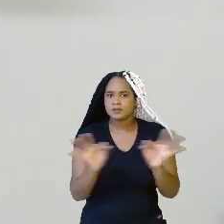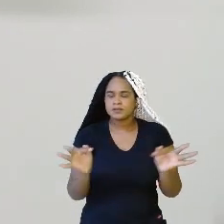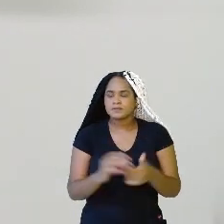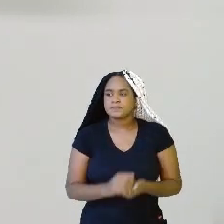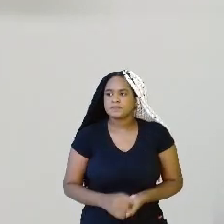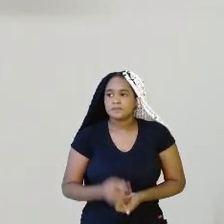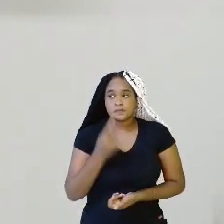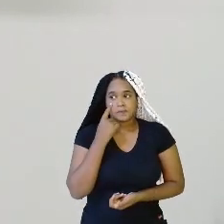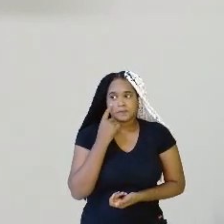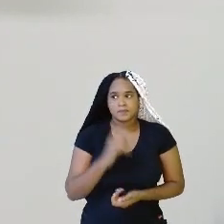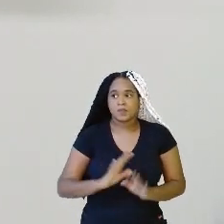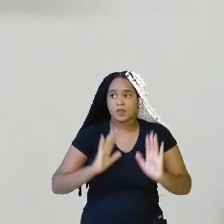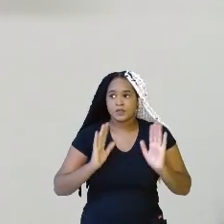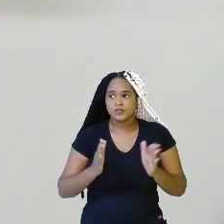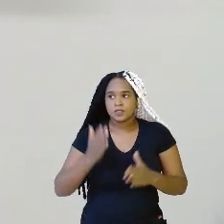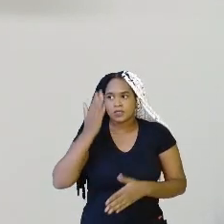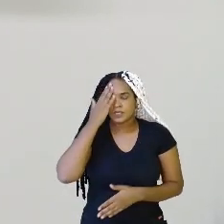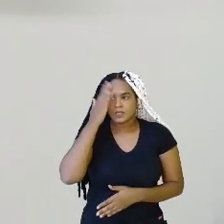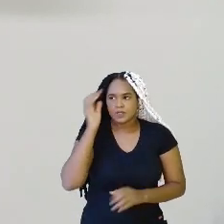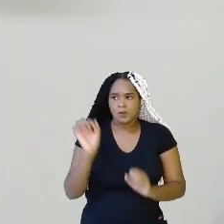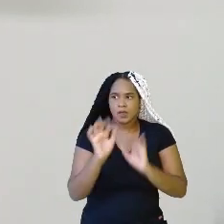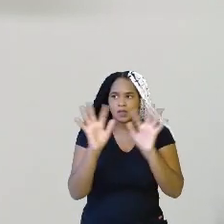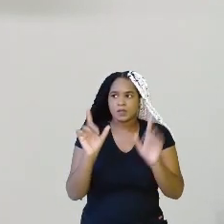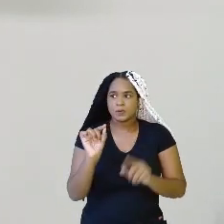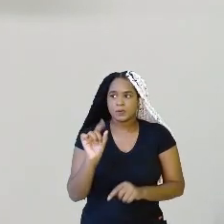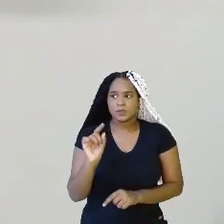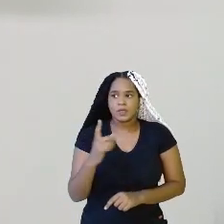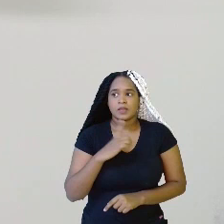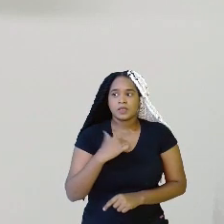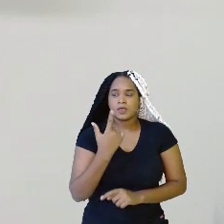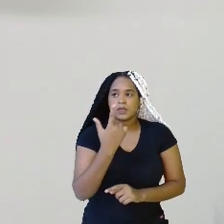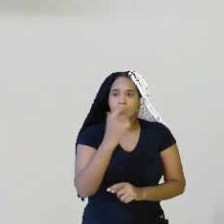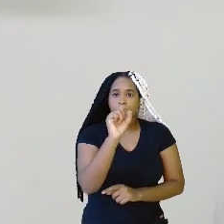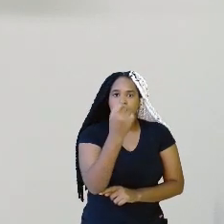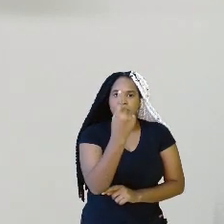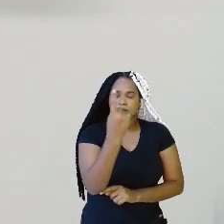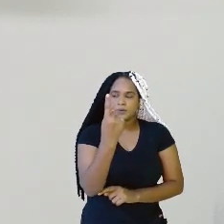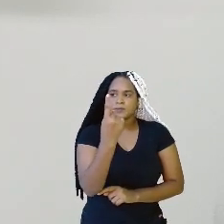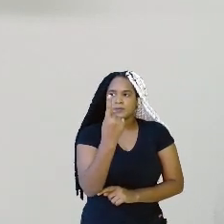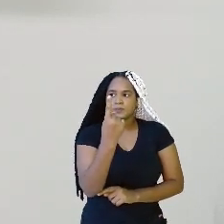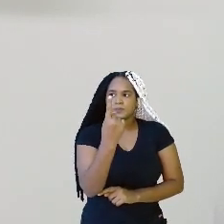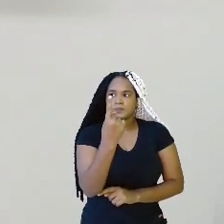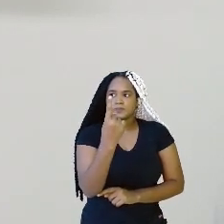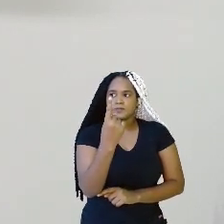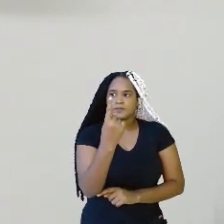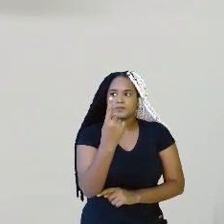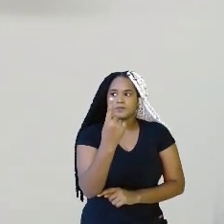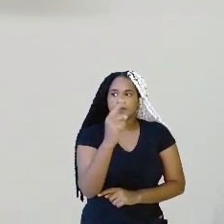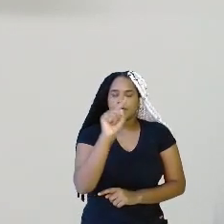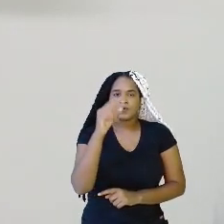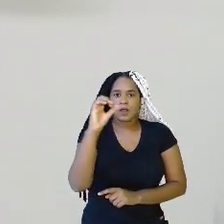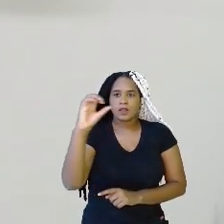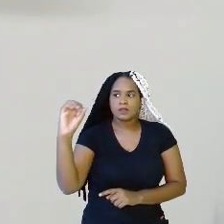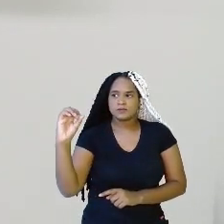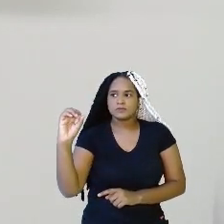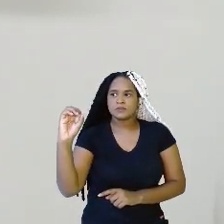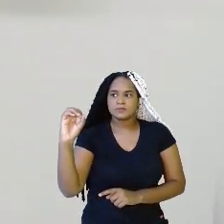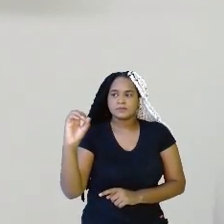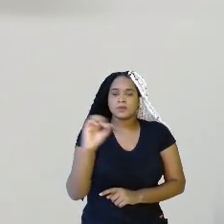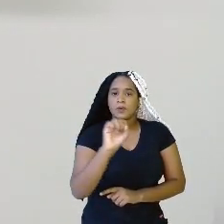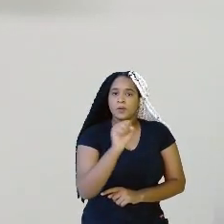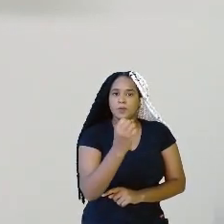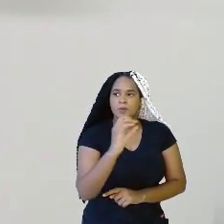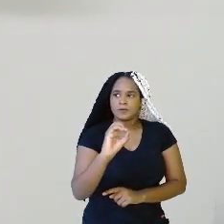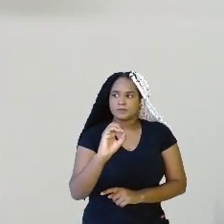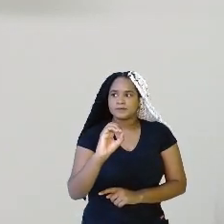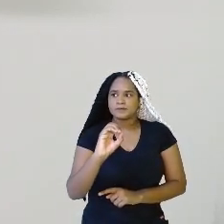retirar. Aqui eu já sei que eu tenho esse meu R$1, que eu vou tirar só os 80 centavos. No final, vai